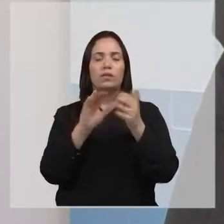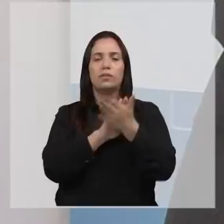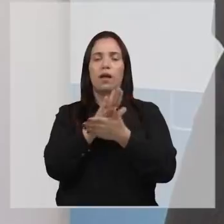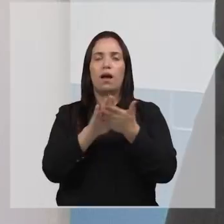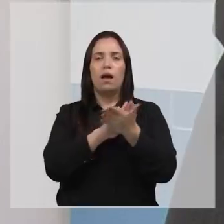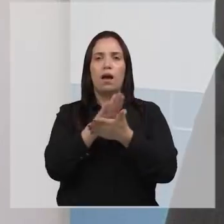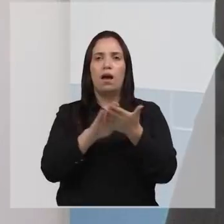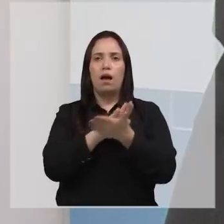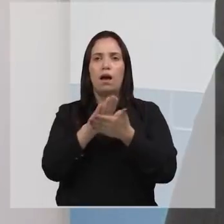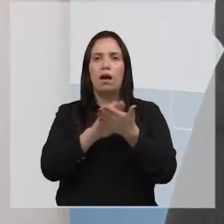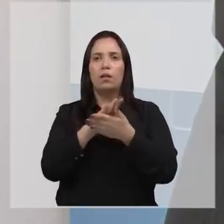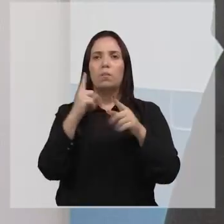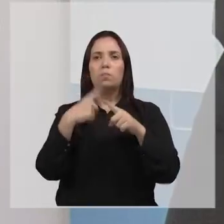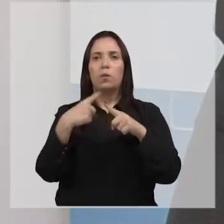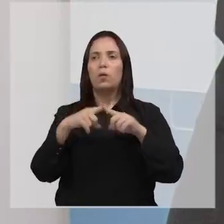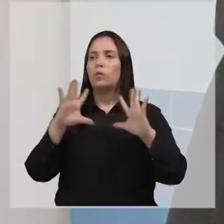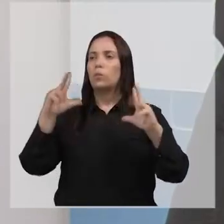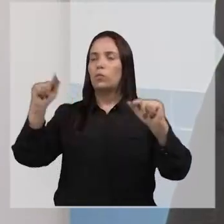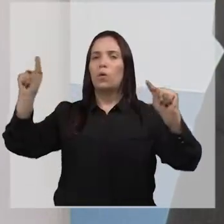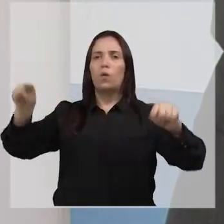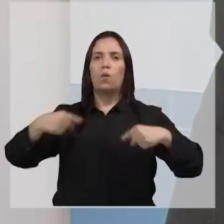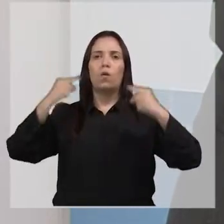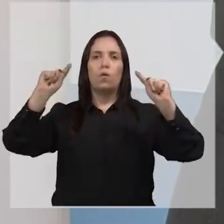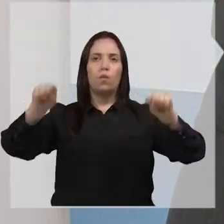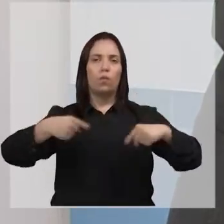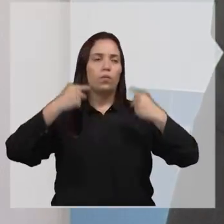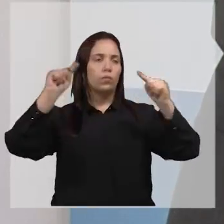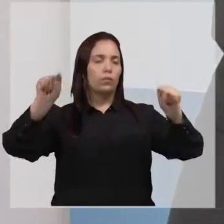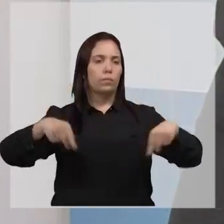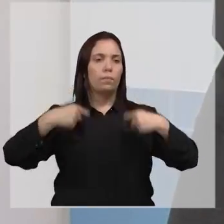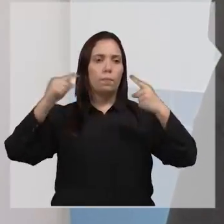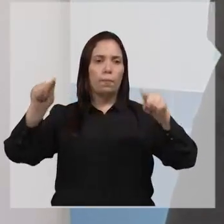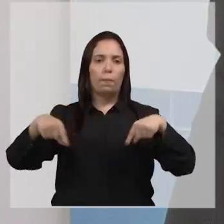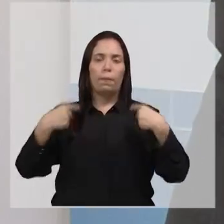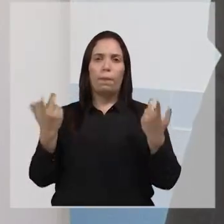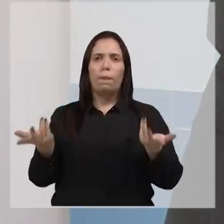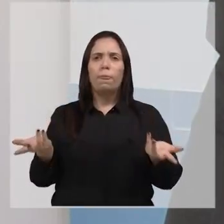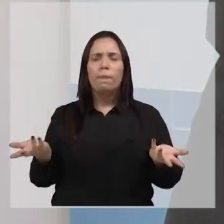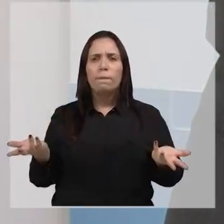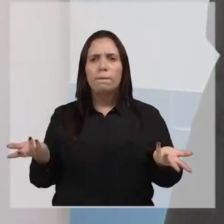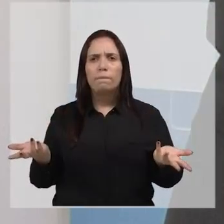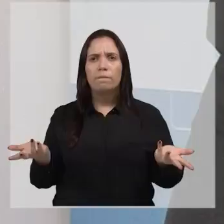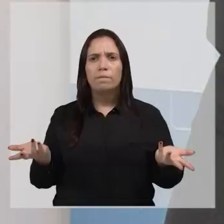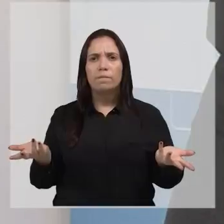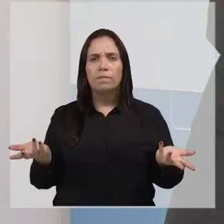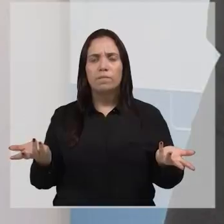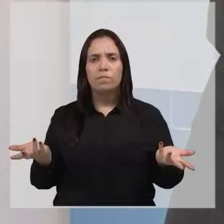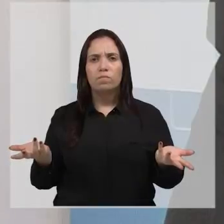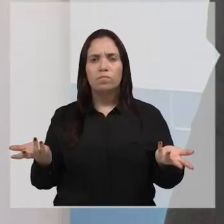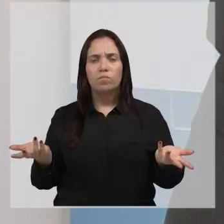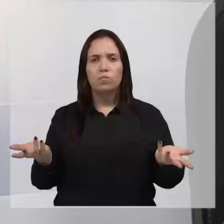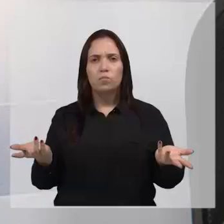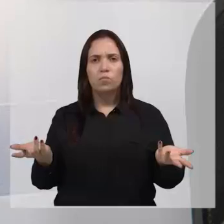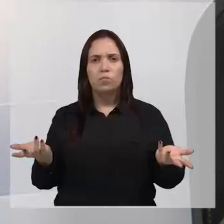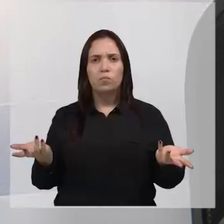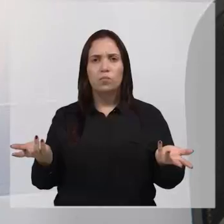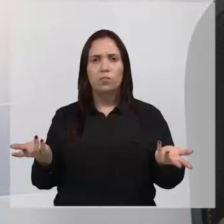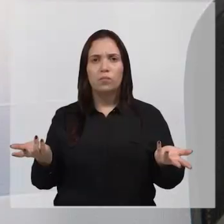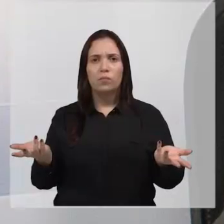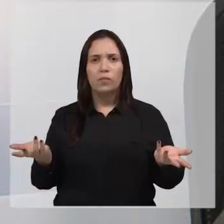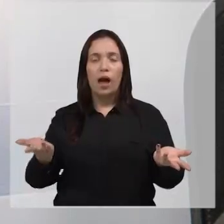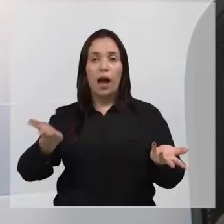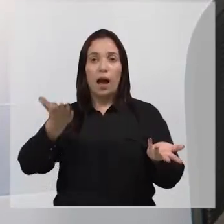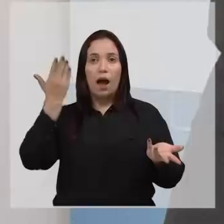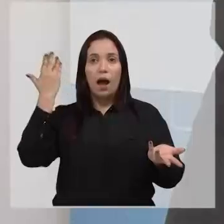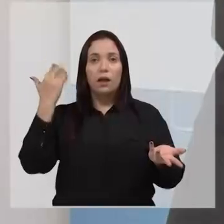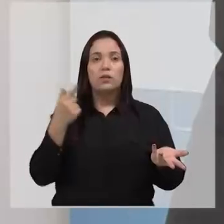só uma artimanha do homem que ia emprestar dinheiro para ele. Outrora aliado e agora inimigo. Pois né?